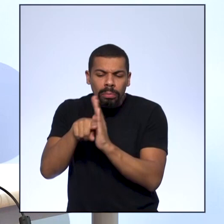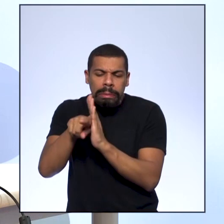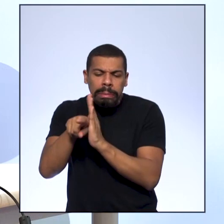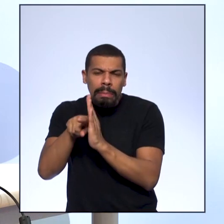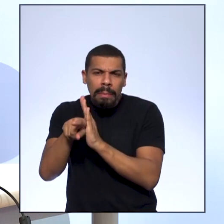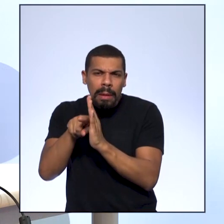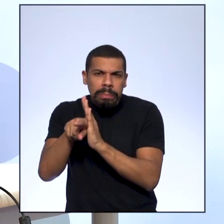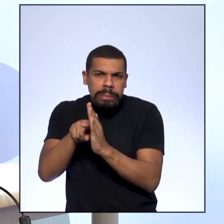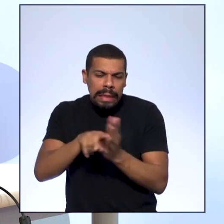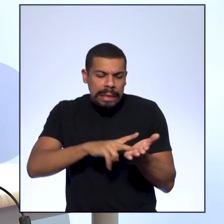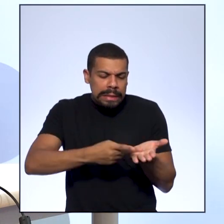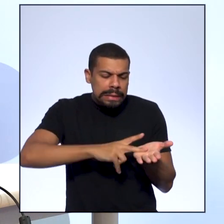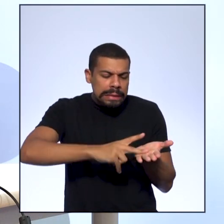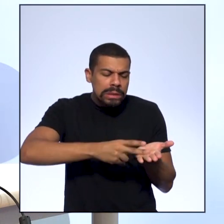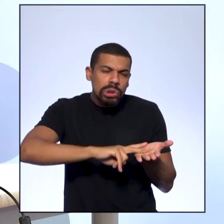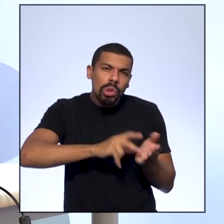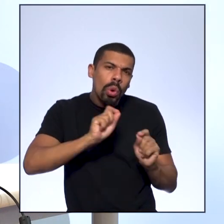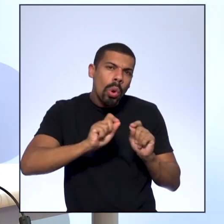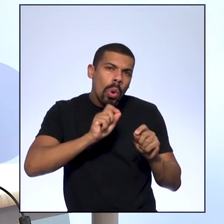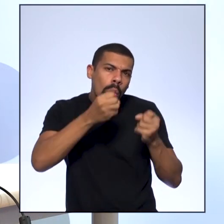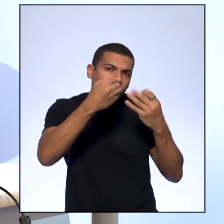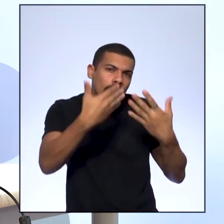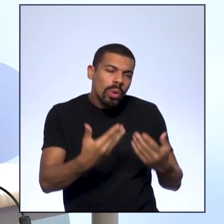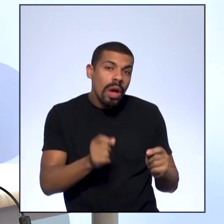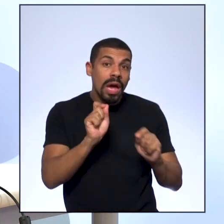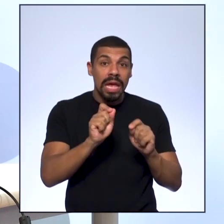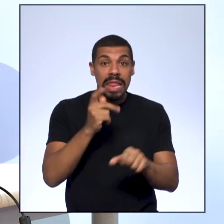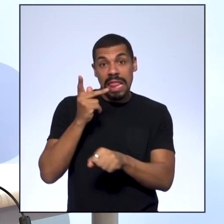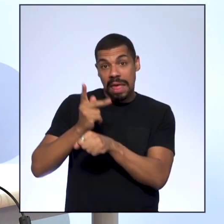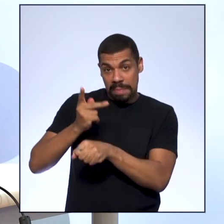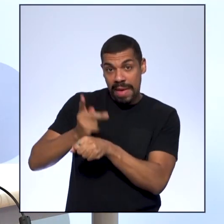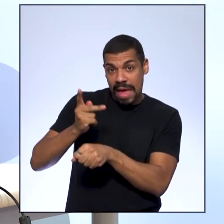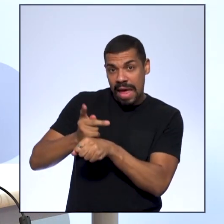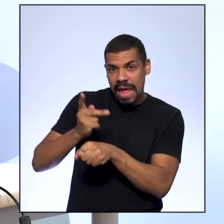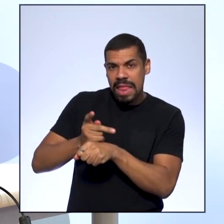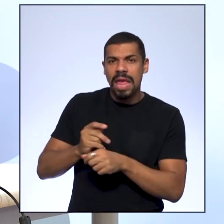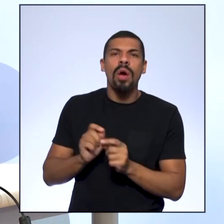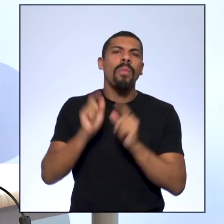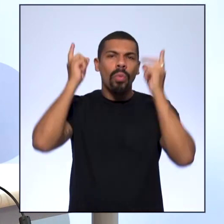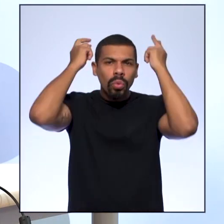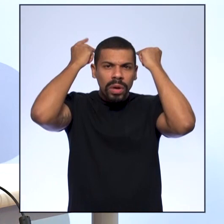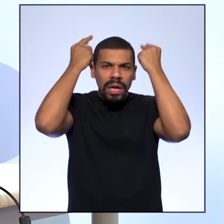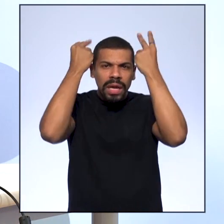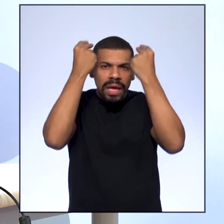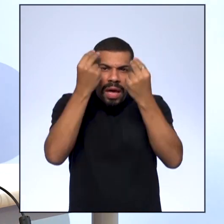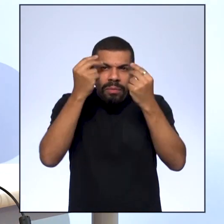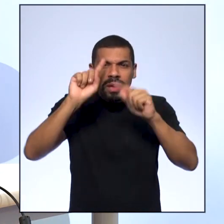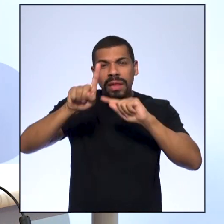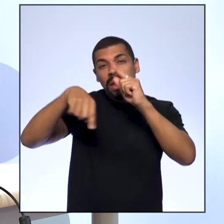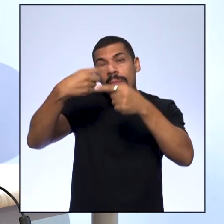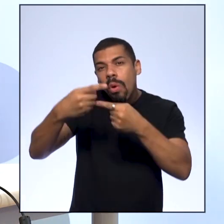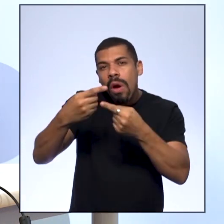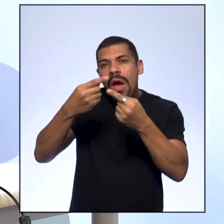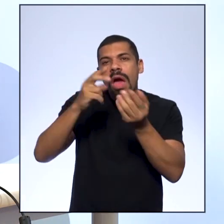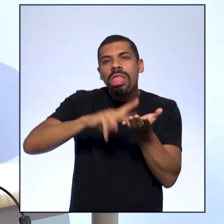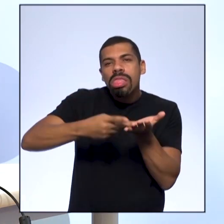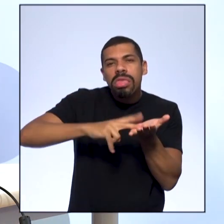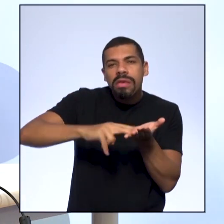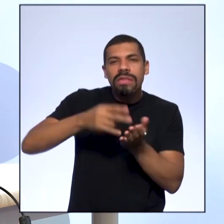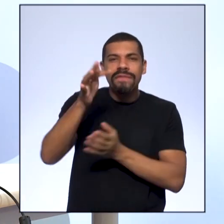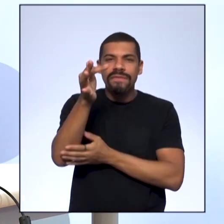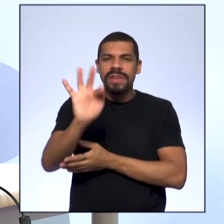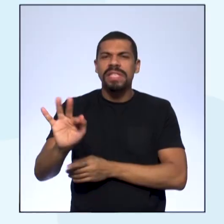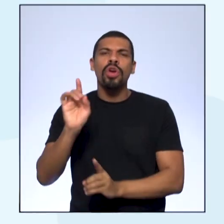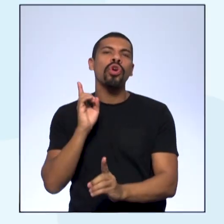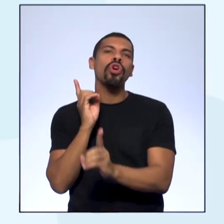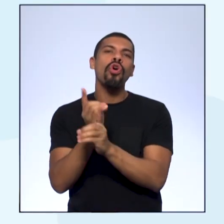a pedra de Roseta para o grego, e do grego ele traduziu para o francês. E o que se descobriu como tradução aí? Vamos colocar na